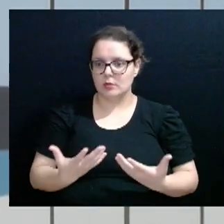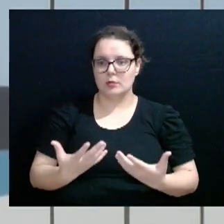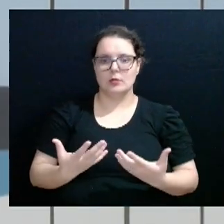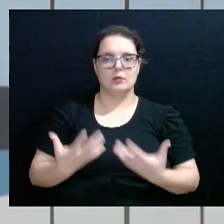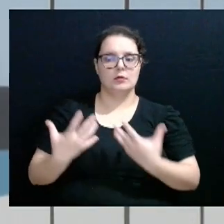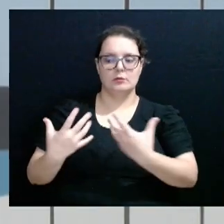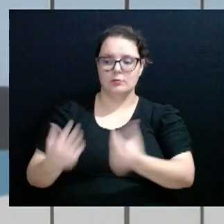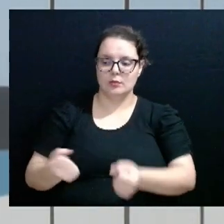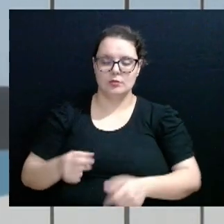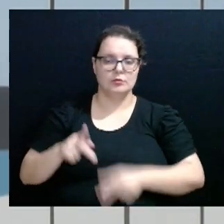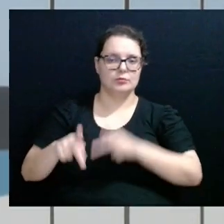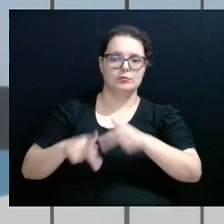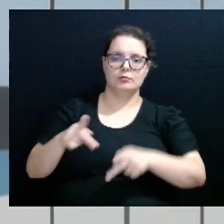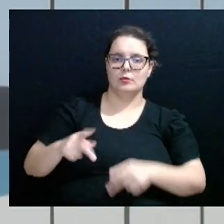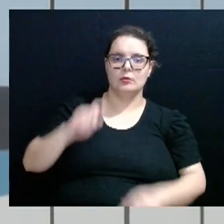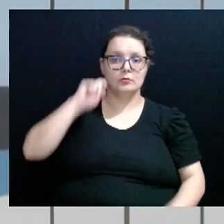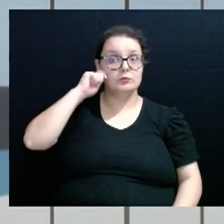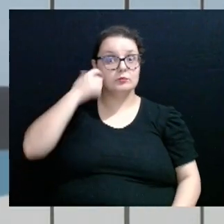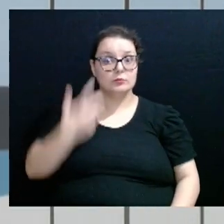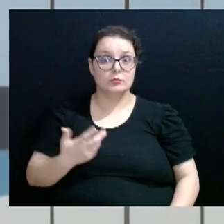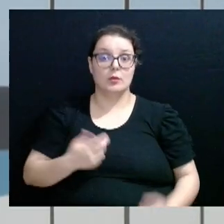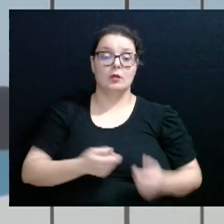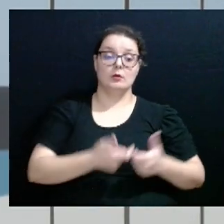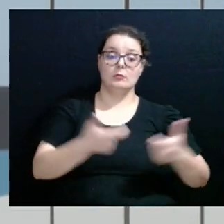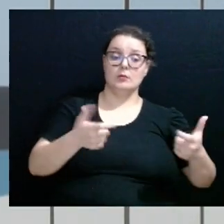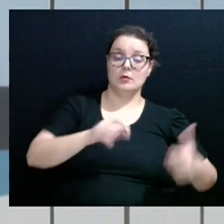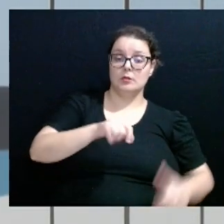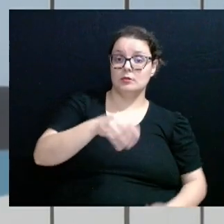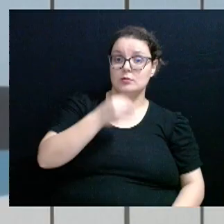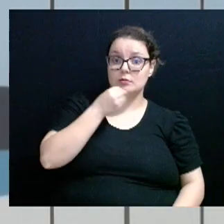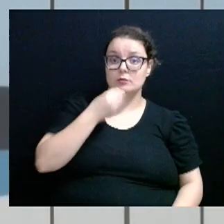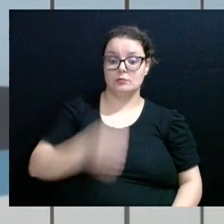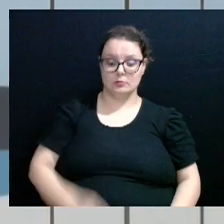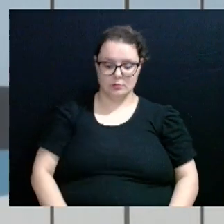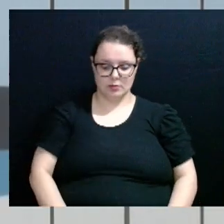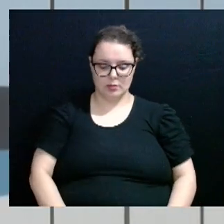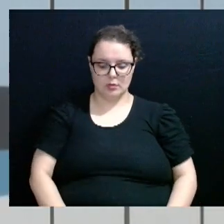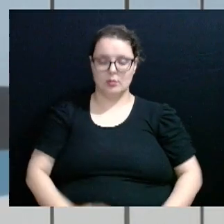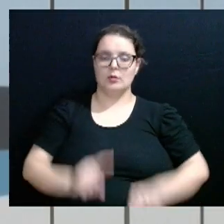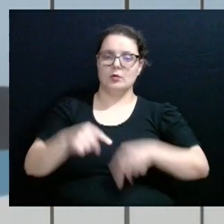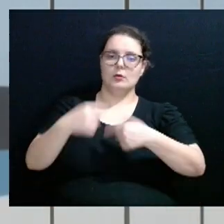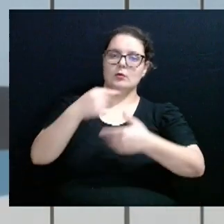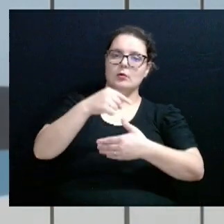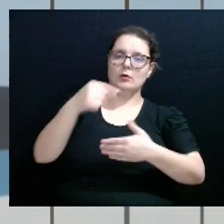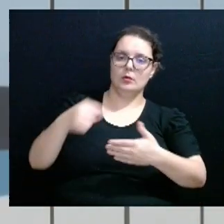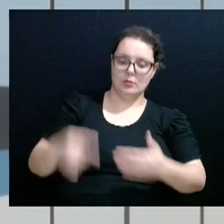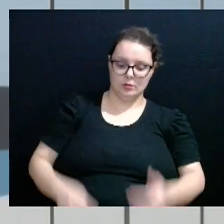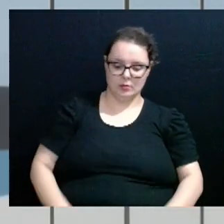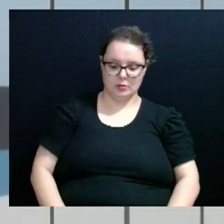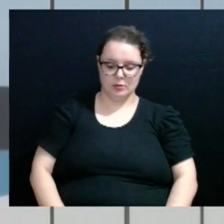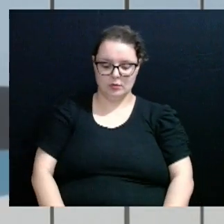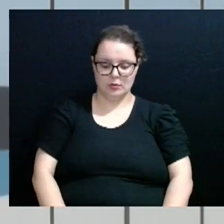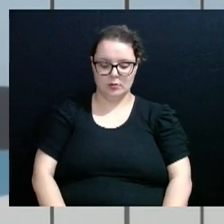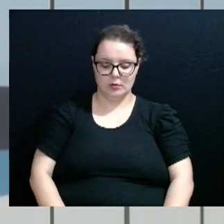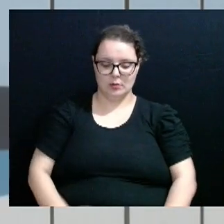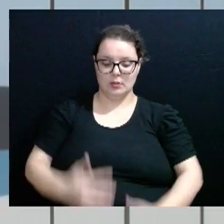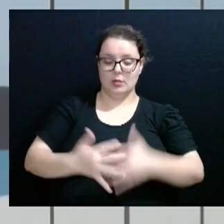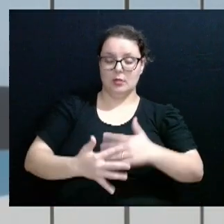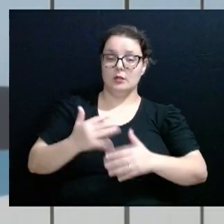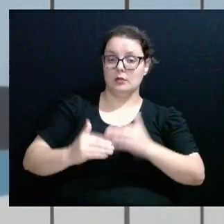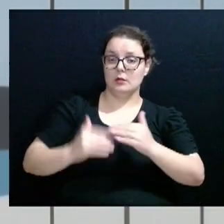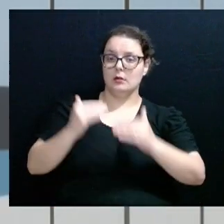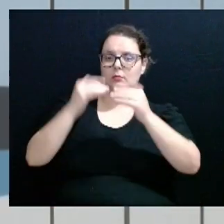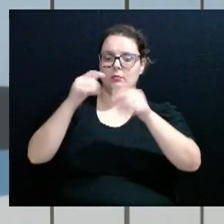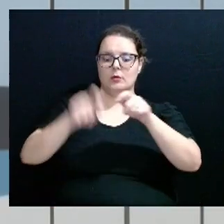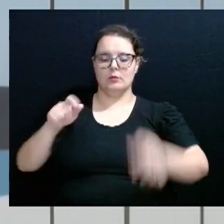a ampliação de oportunidades e outros elementos que impedem o desenvolvimento de pessoas negras que